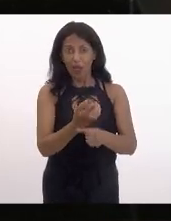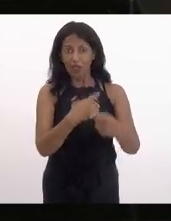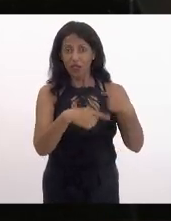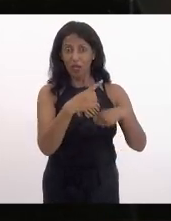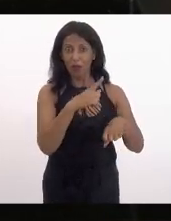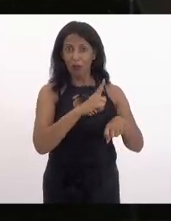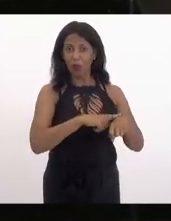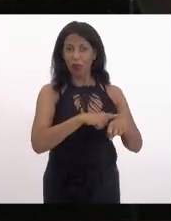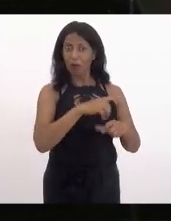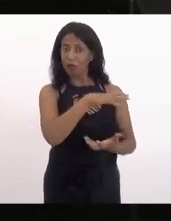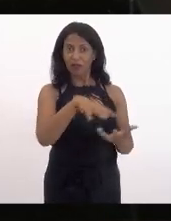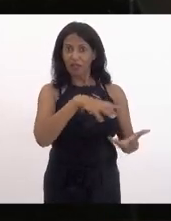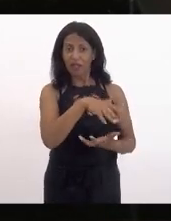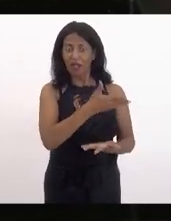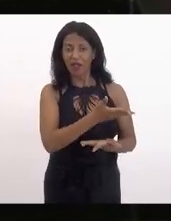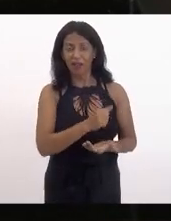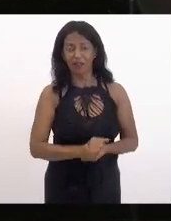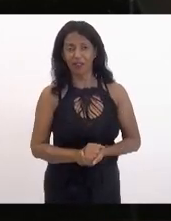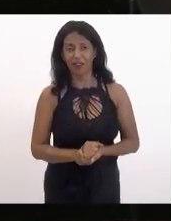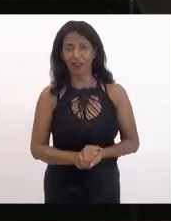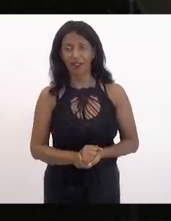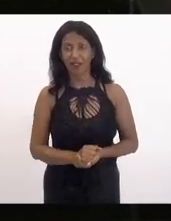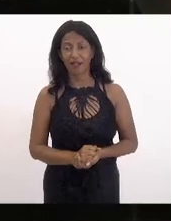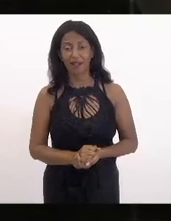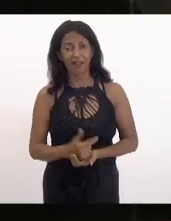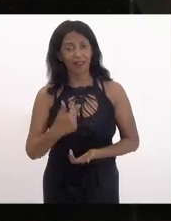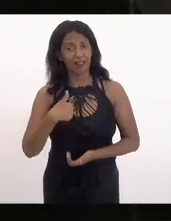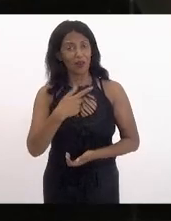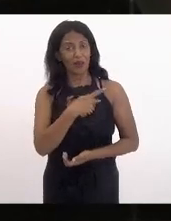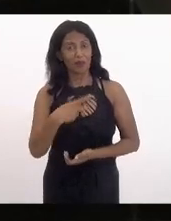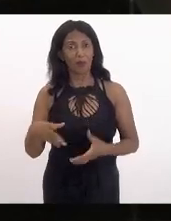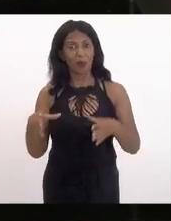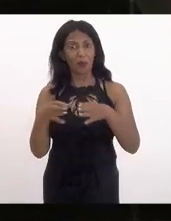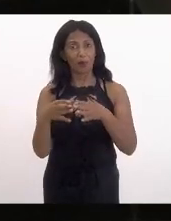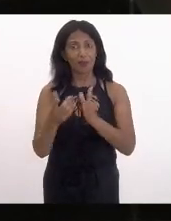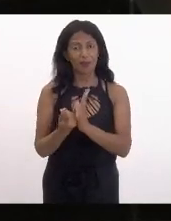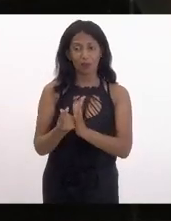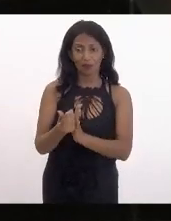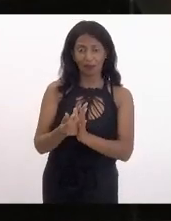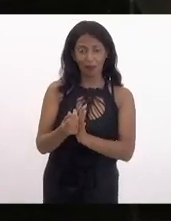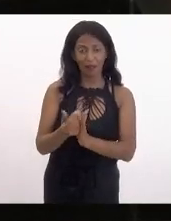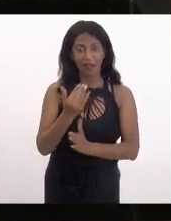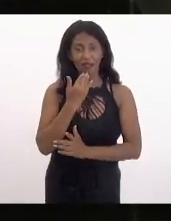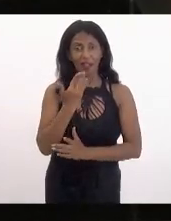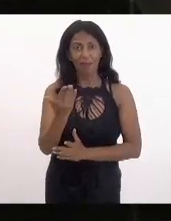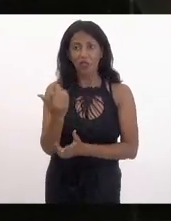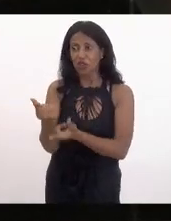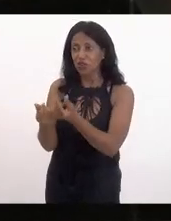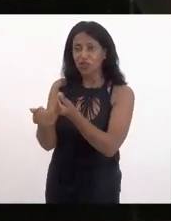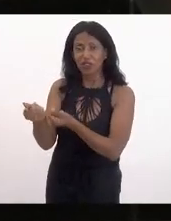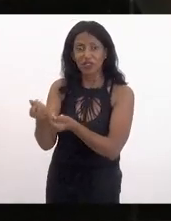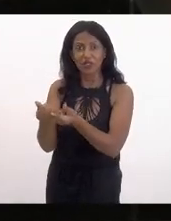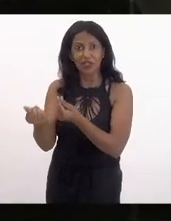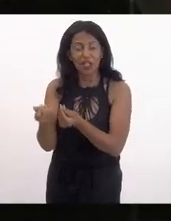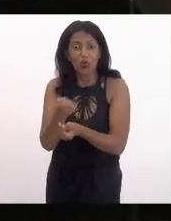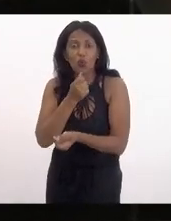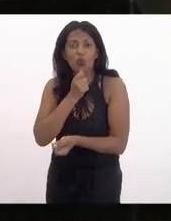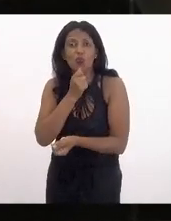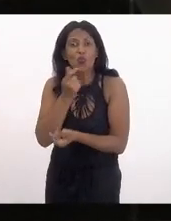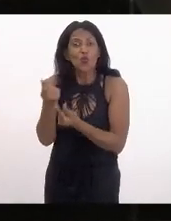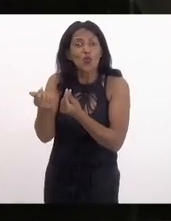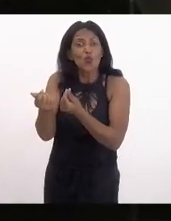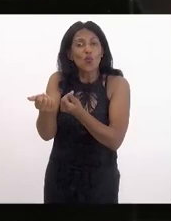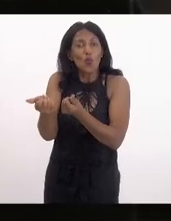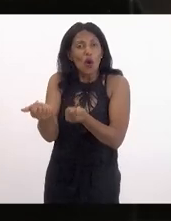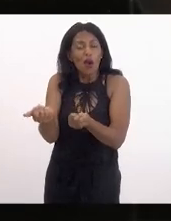tava em greve há pouco tempo tá vai ficar o Tiago presidente da Comissão de orçamento tava pedindo dinheiro que não tinha dinheiro